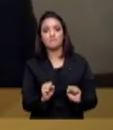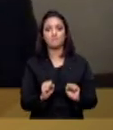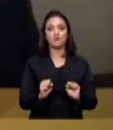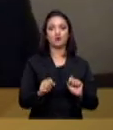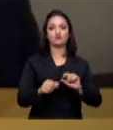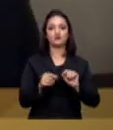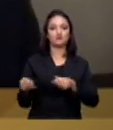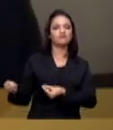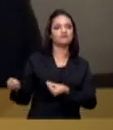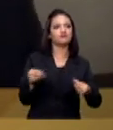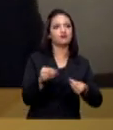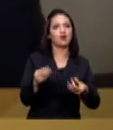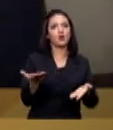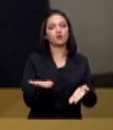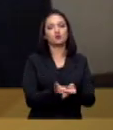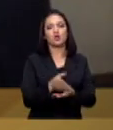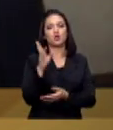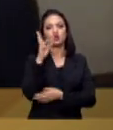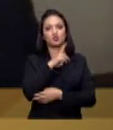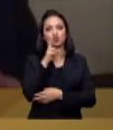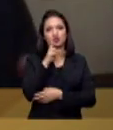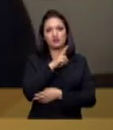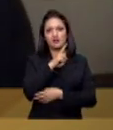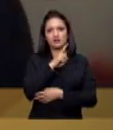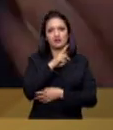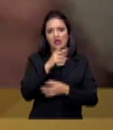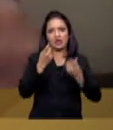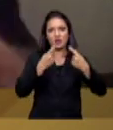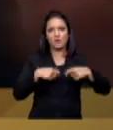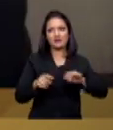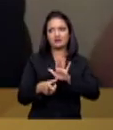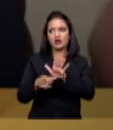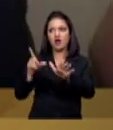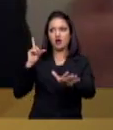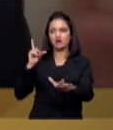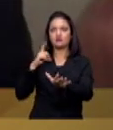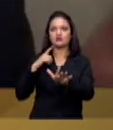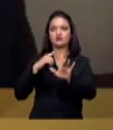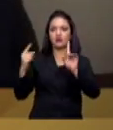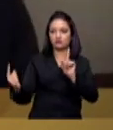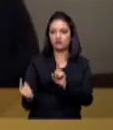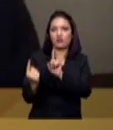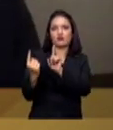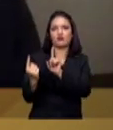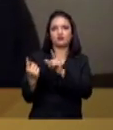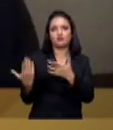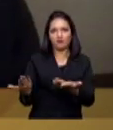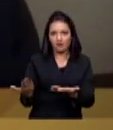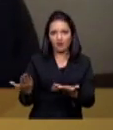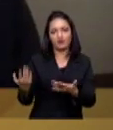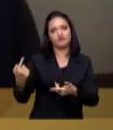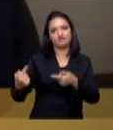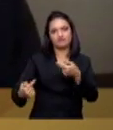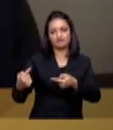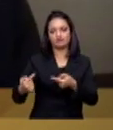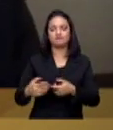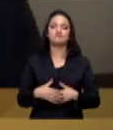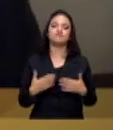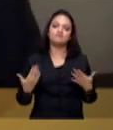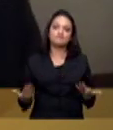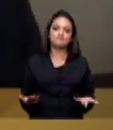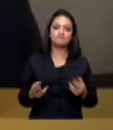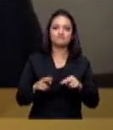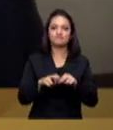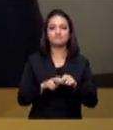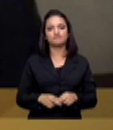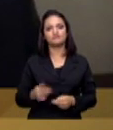urgência independentemente da oitiva daquela pessoa que é por esta medida atingida. Portanto, senhor presidente, mais